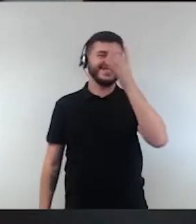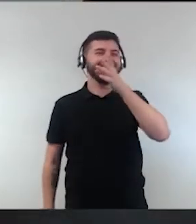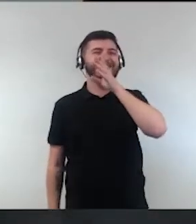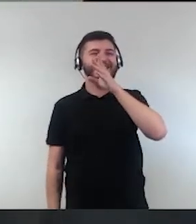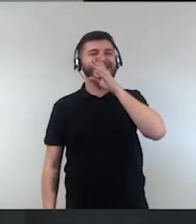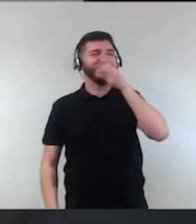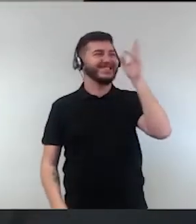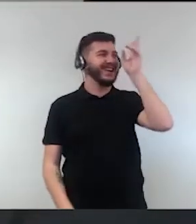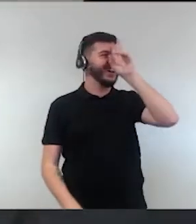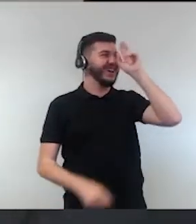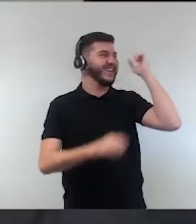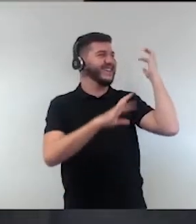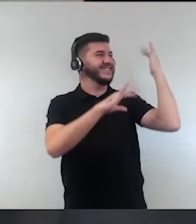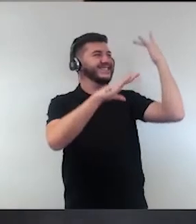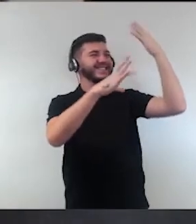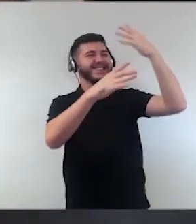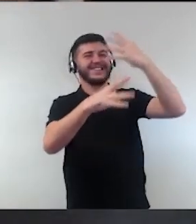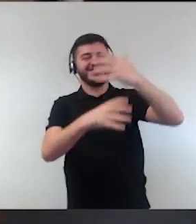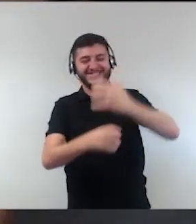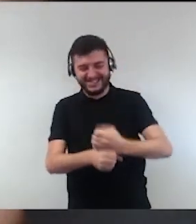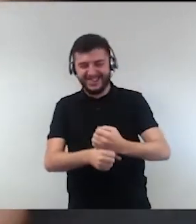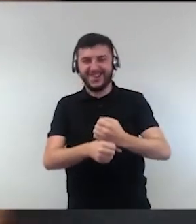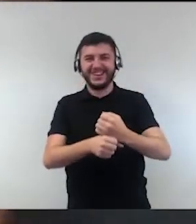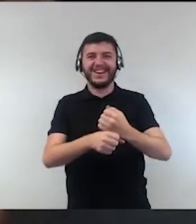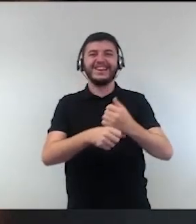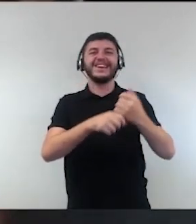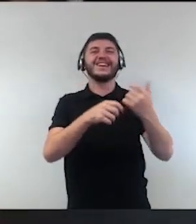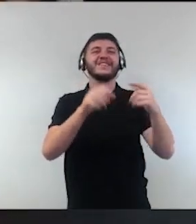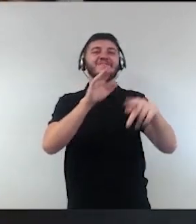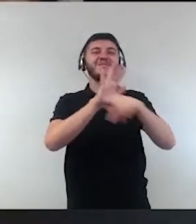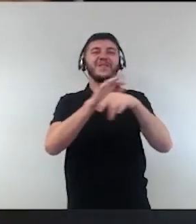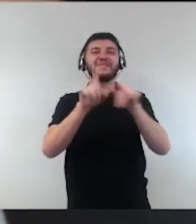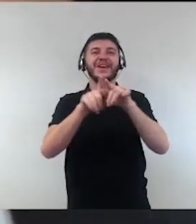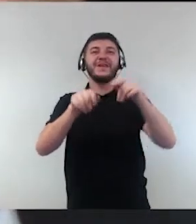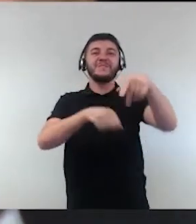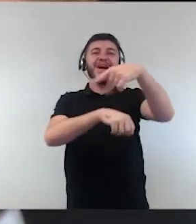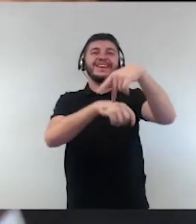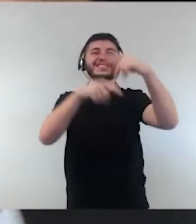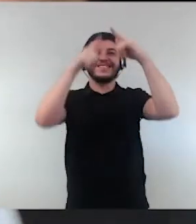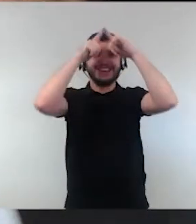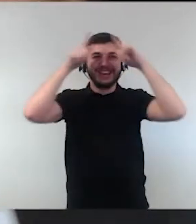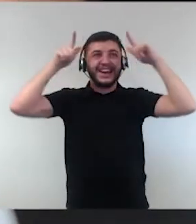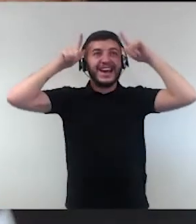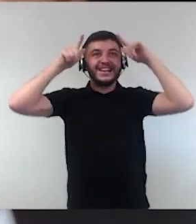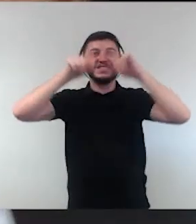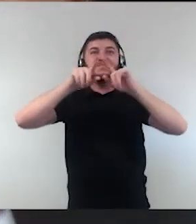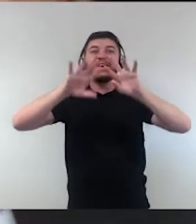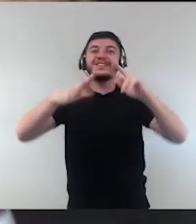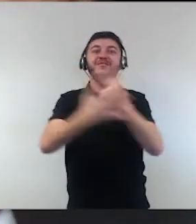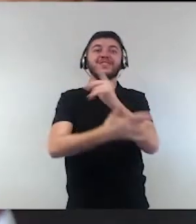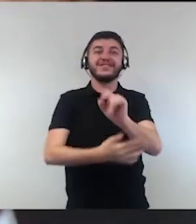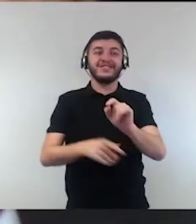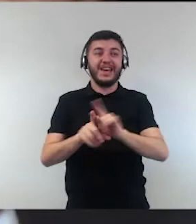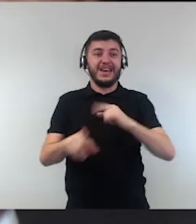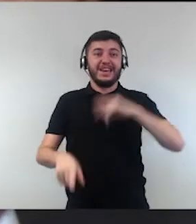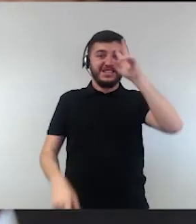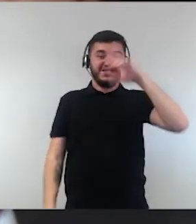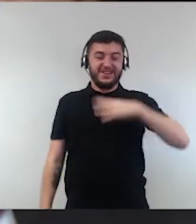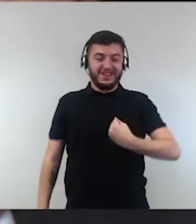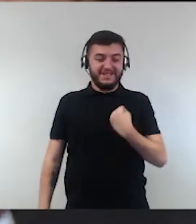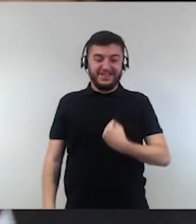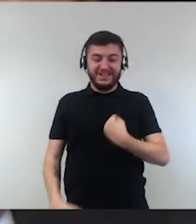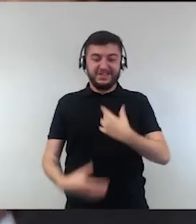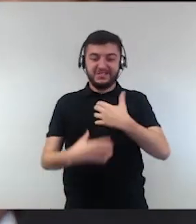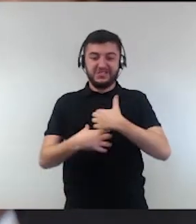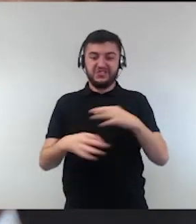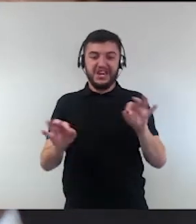eram cônscias da sua própria tragédia, né? E que lhe tocou bastante. Eu achei muito interessante o seu relato,